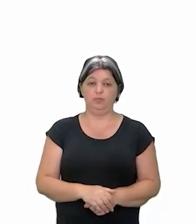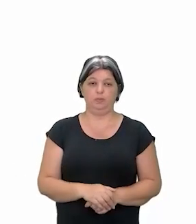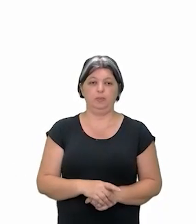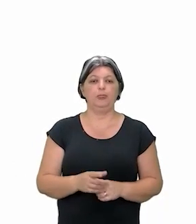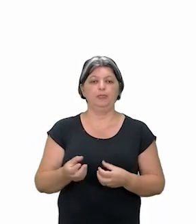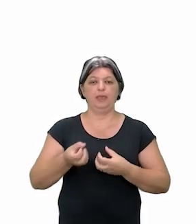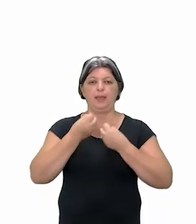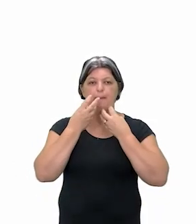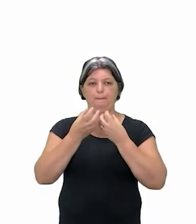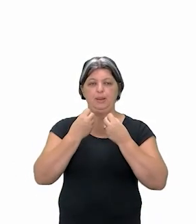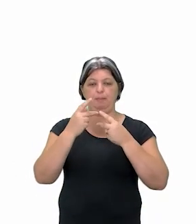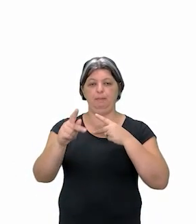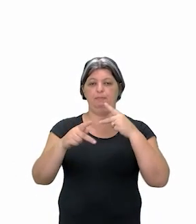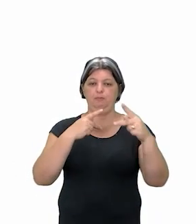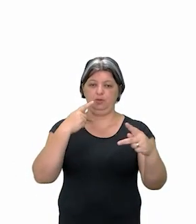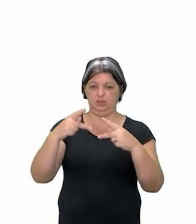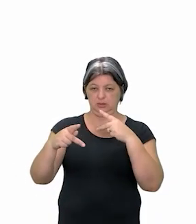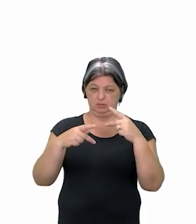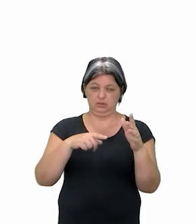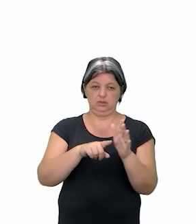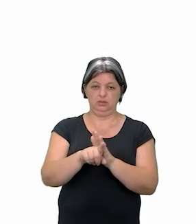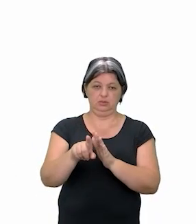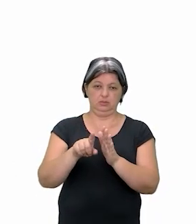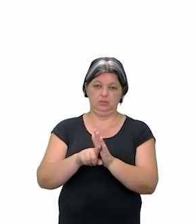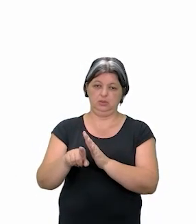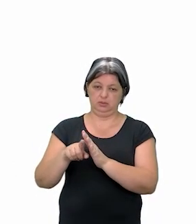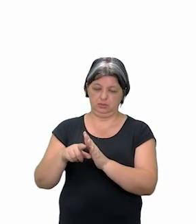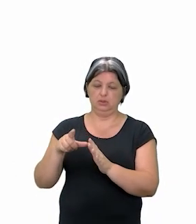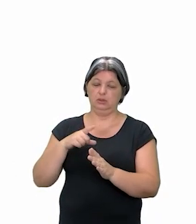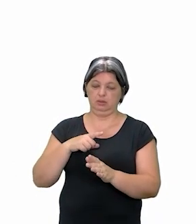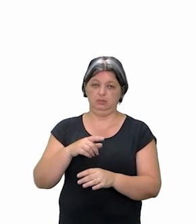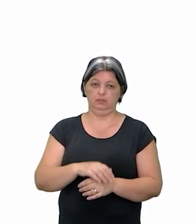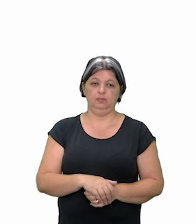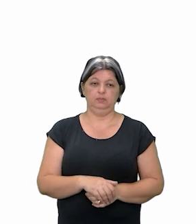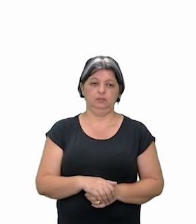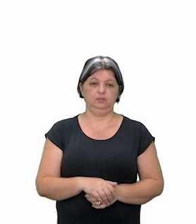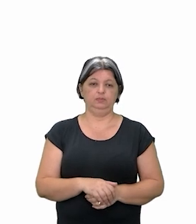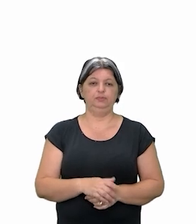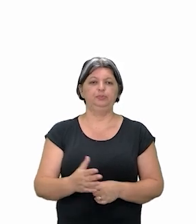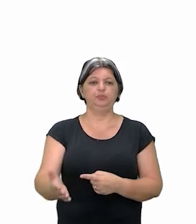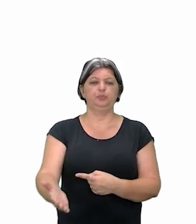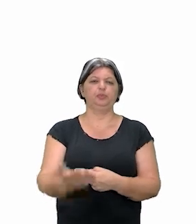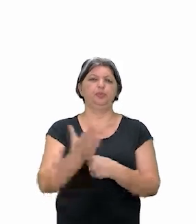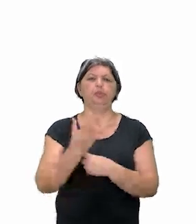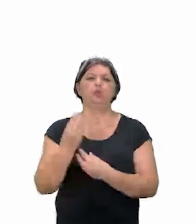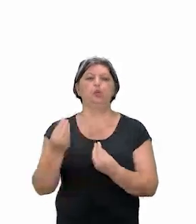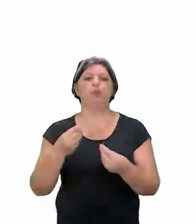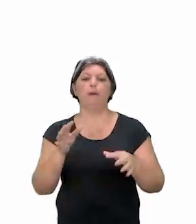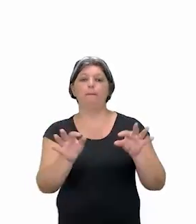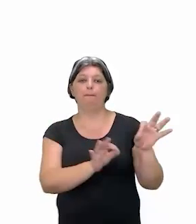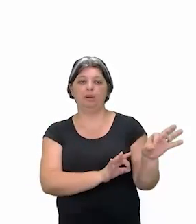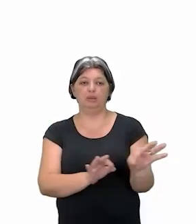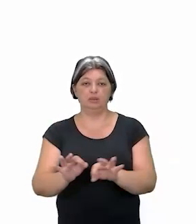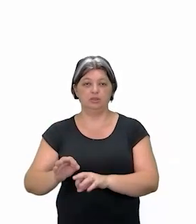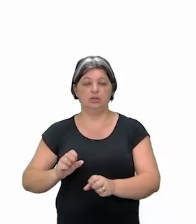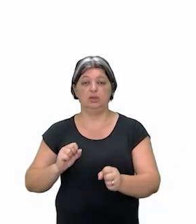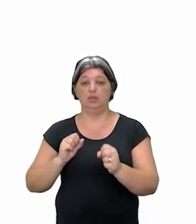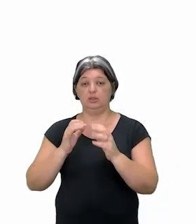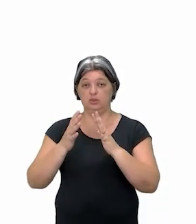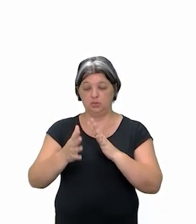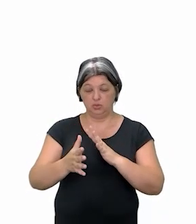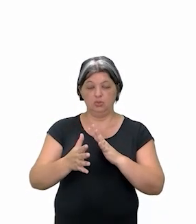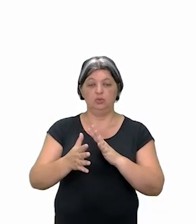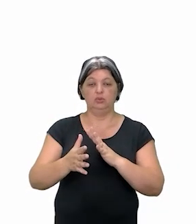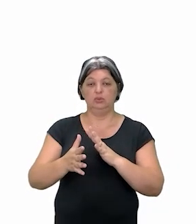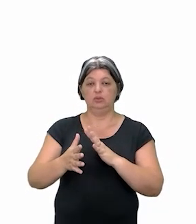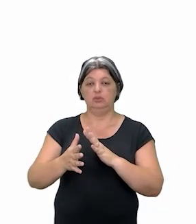na plataforma, né, essas questões que estão lá na plataforma, para me ajudar a planejar as minhas ações para trazer